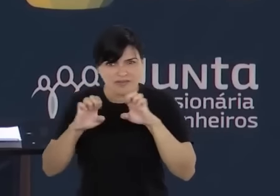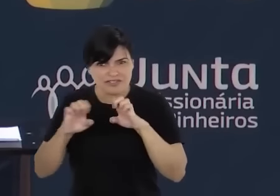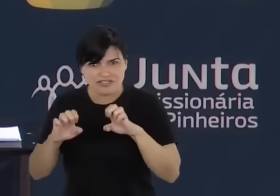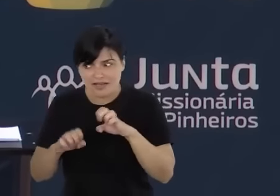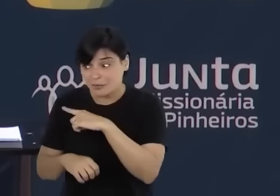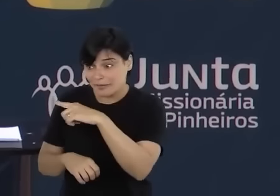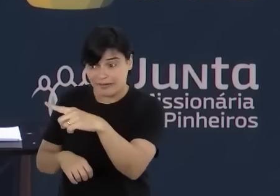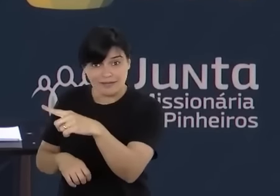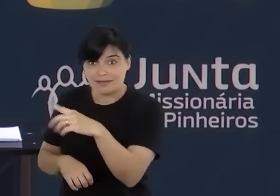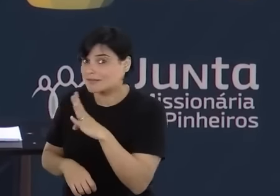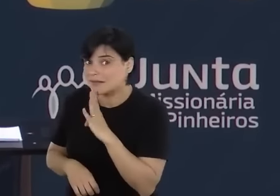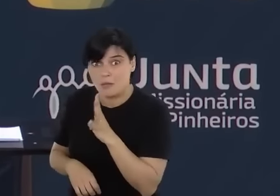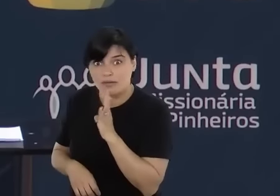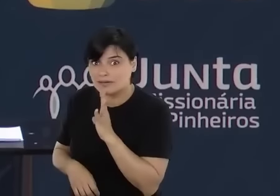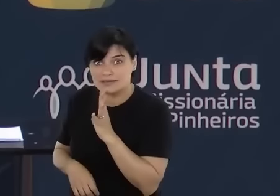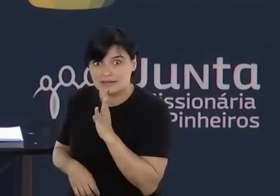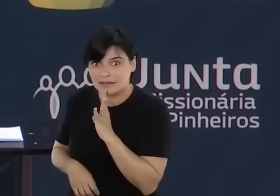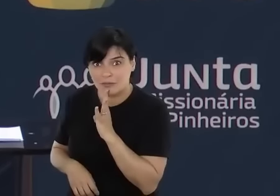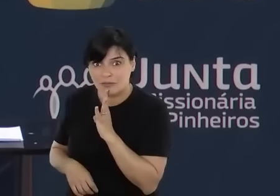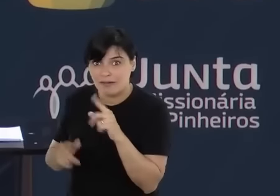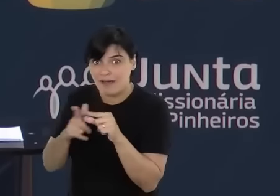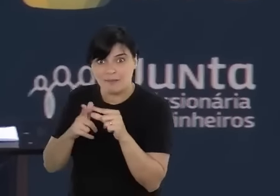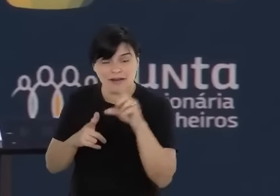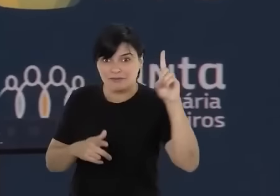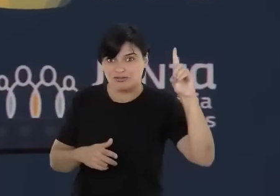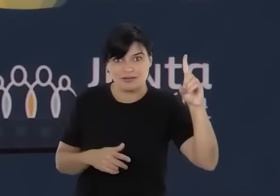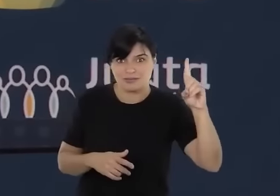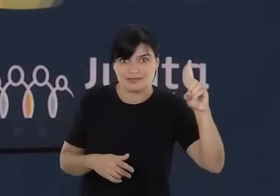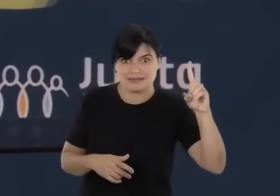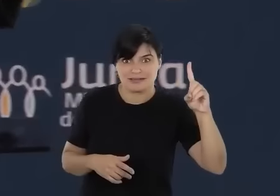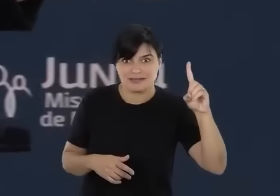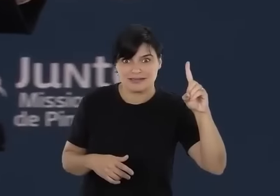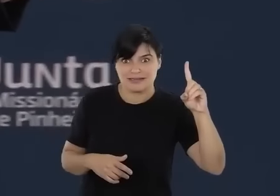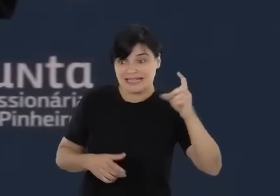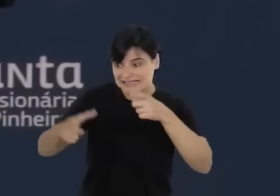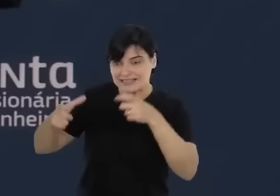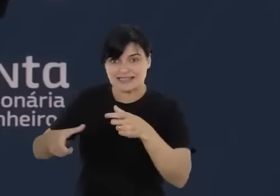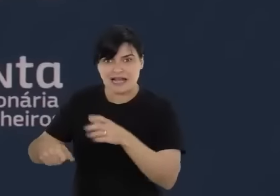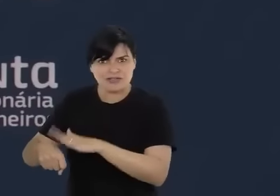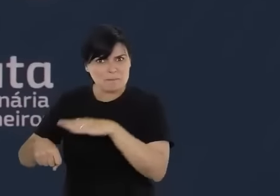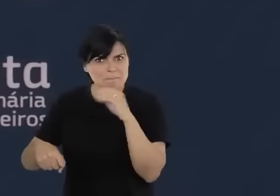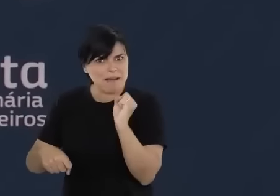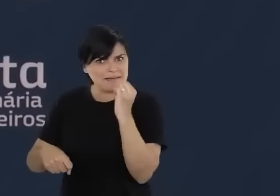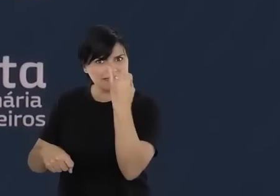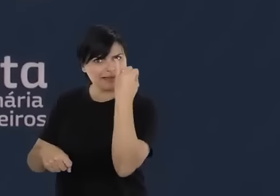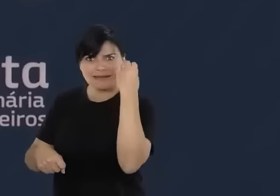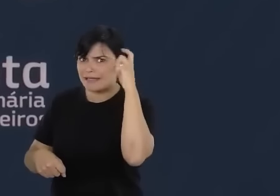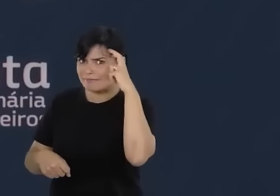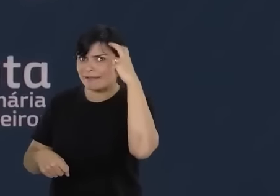desconhecida uma coisa estranha pra cidade mais intelectual do mundo o pregador do Evangelho era um